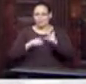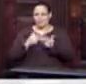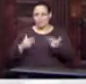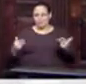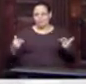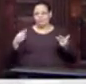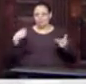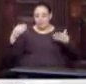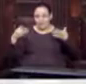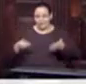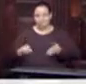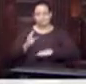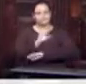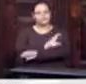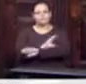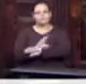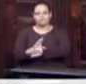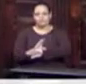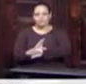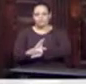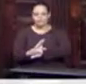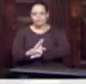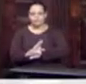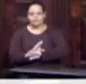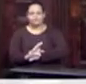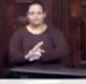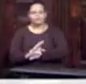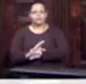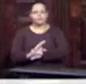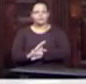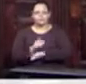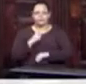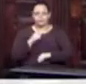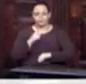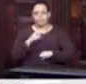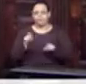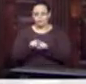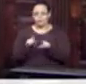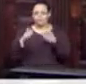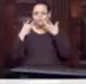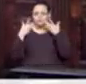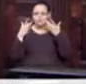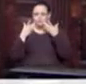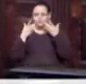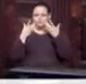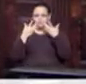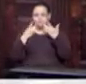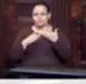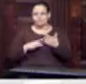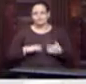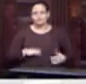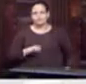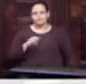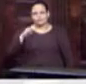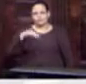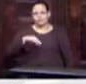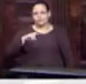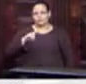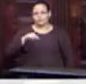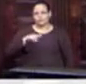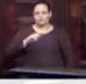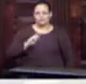cultural, inclusive estava incluído o Teatro Municipal. E houve uma reação muito